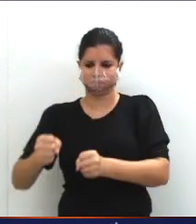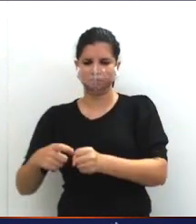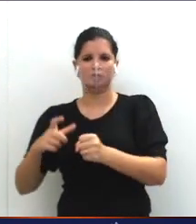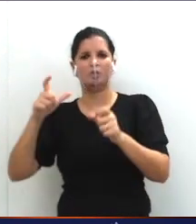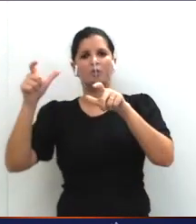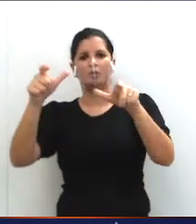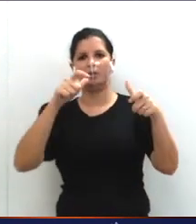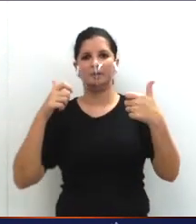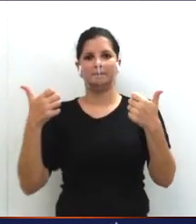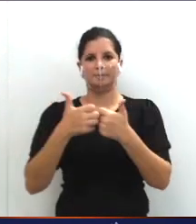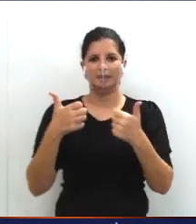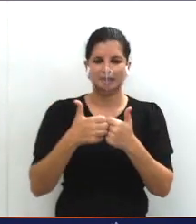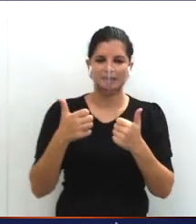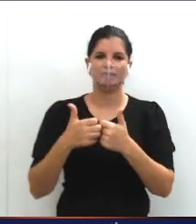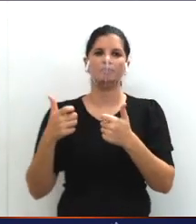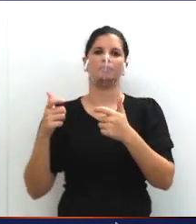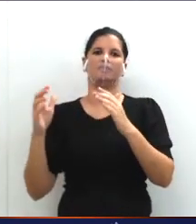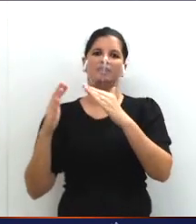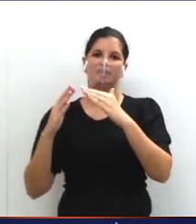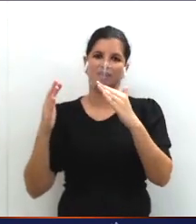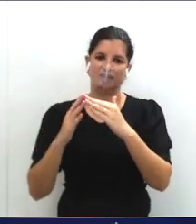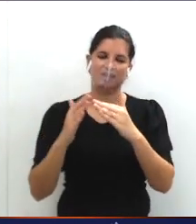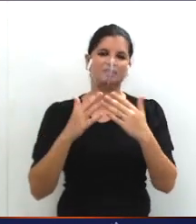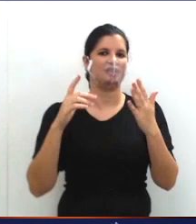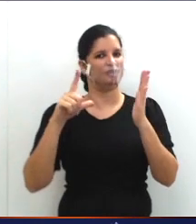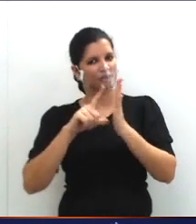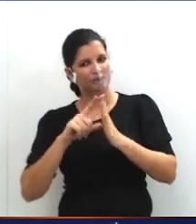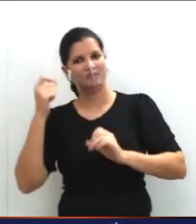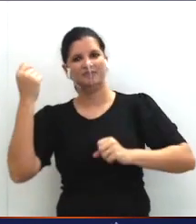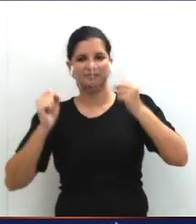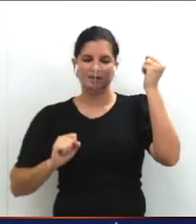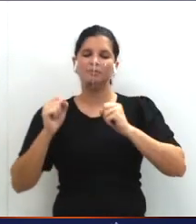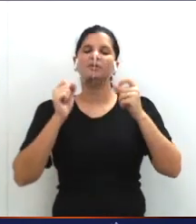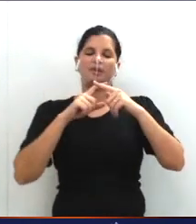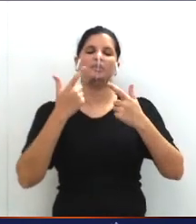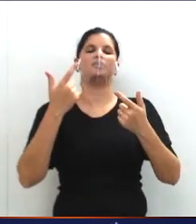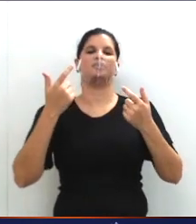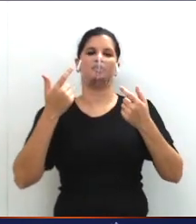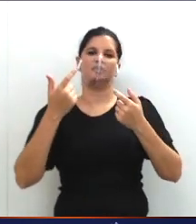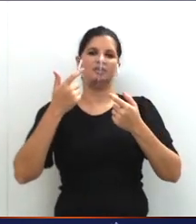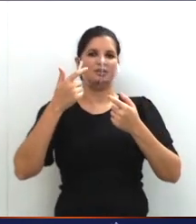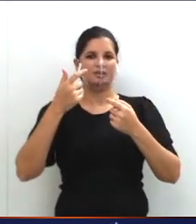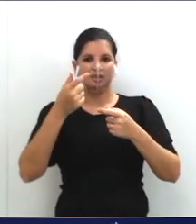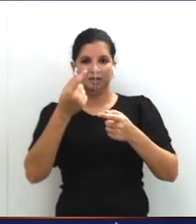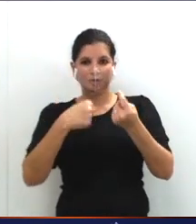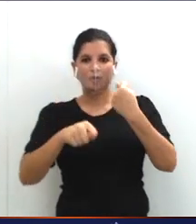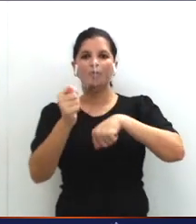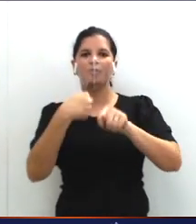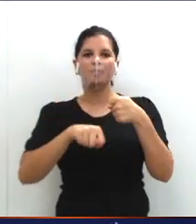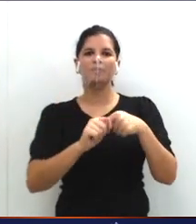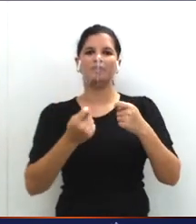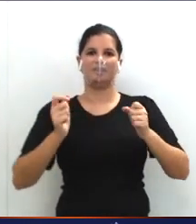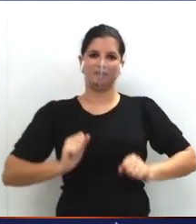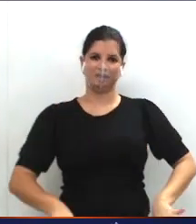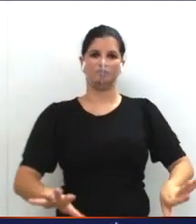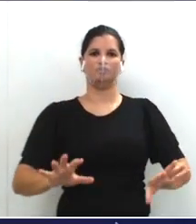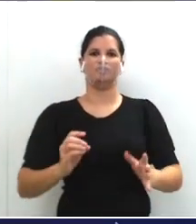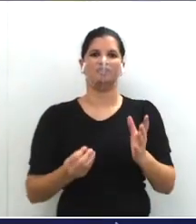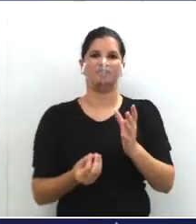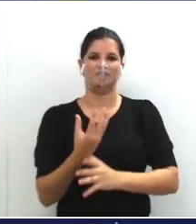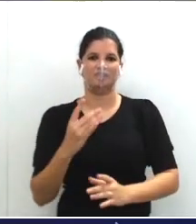mais próximos às regiões de consumo, reduzindo assim os custos com as torres e linhas